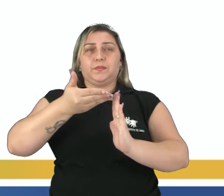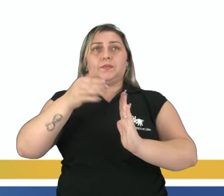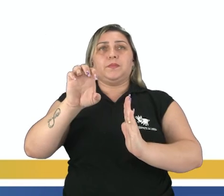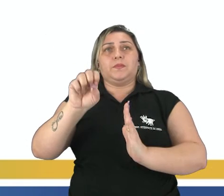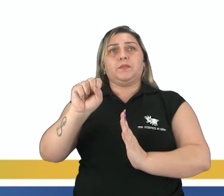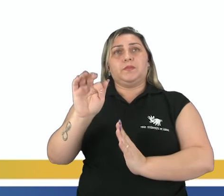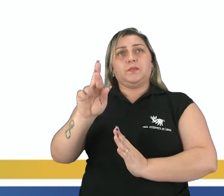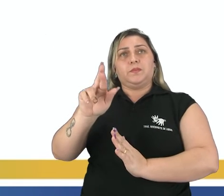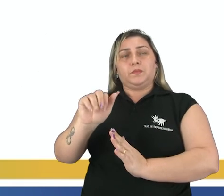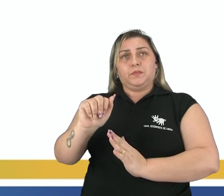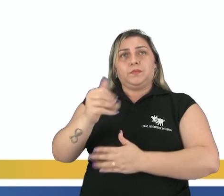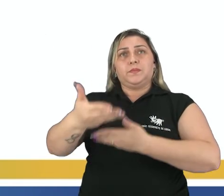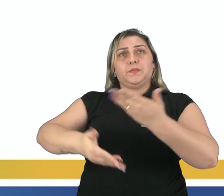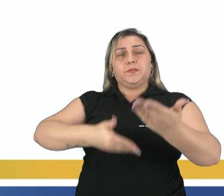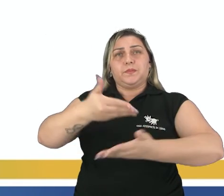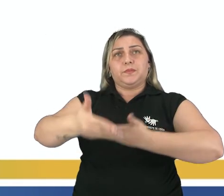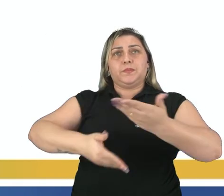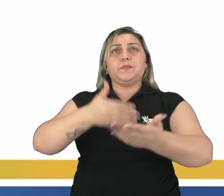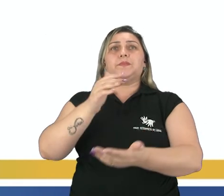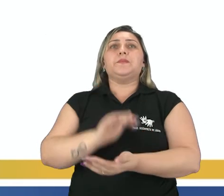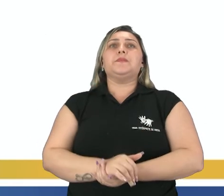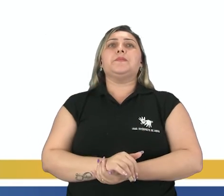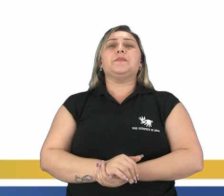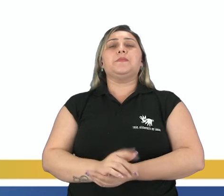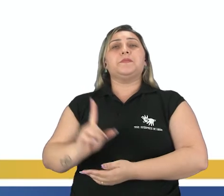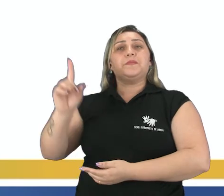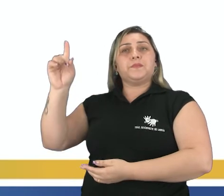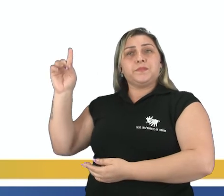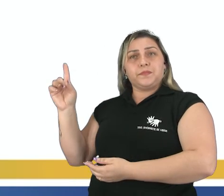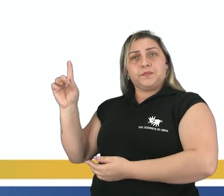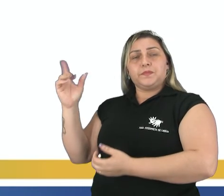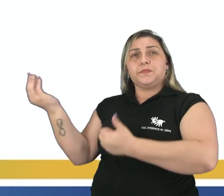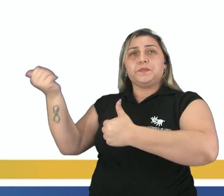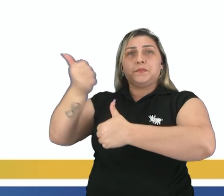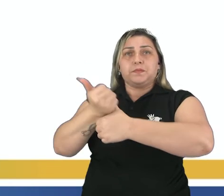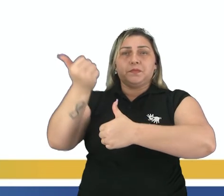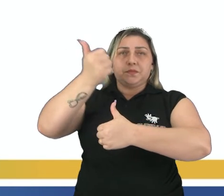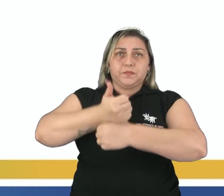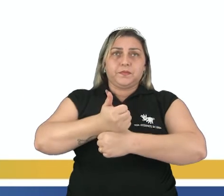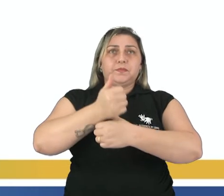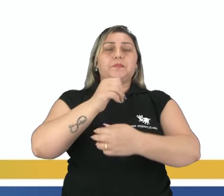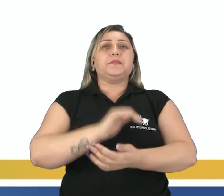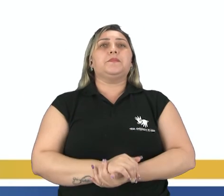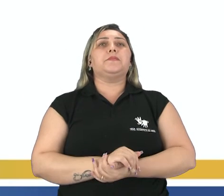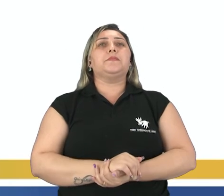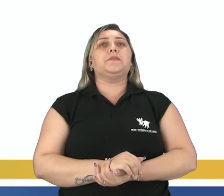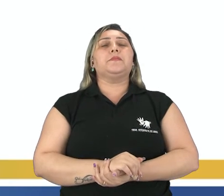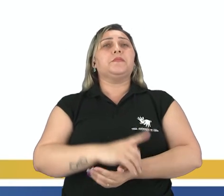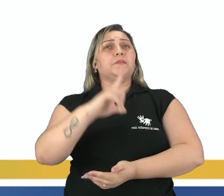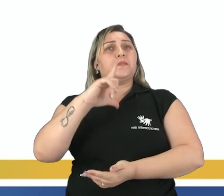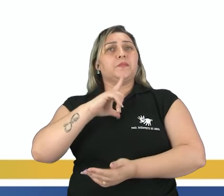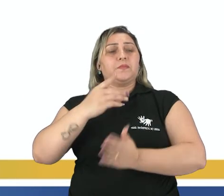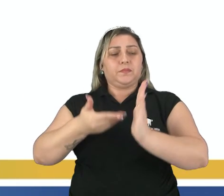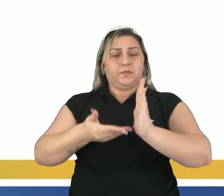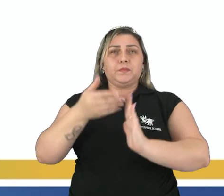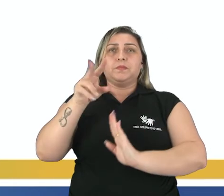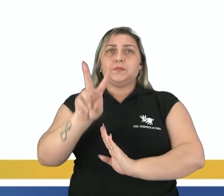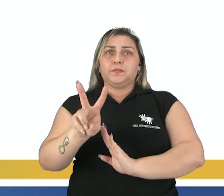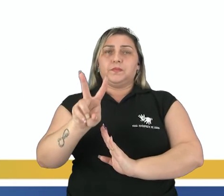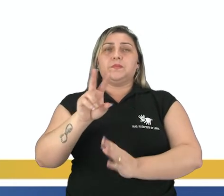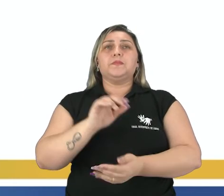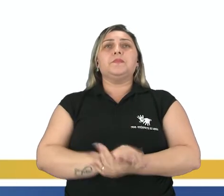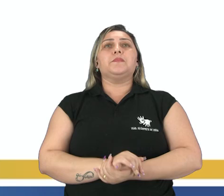é dado pela seguinte relação, né? E nós vamos substituir esses valores para obter o volume. Então,